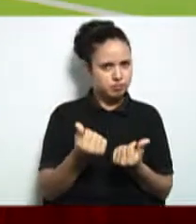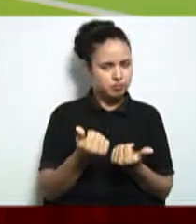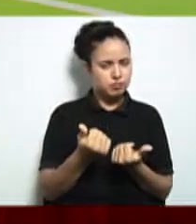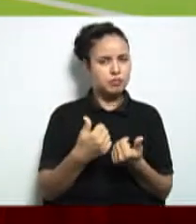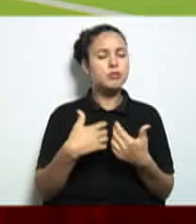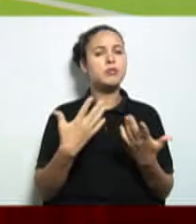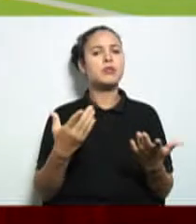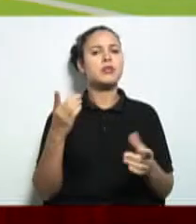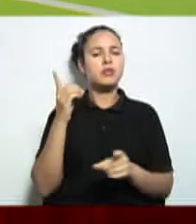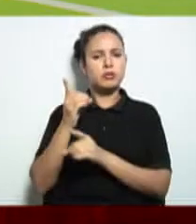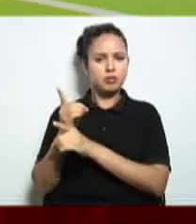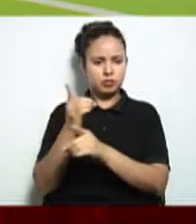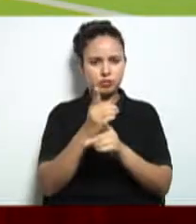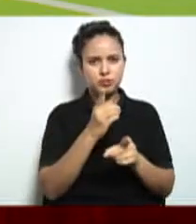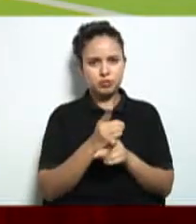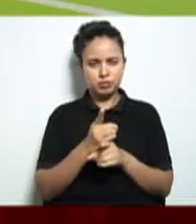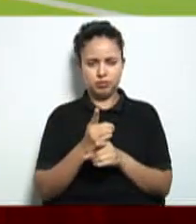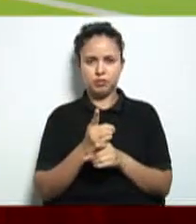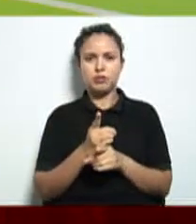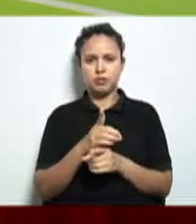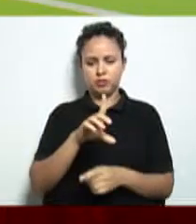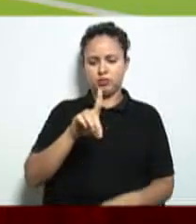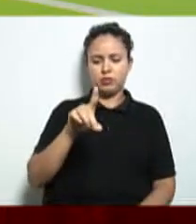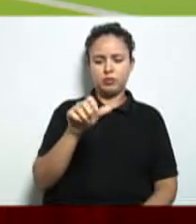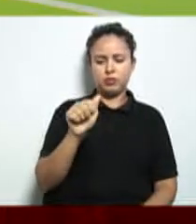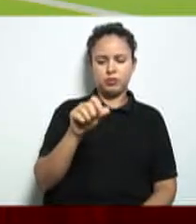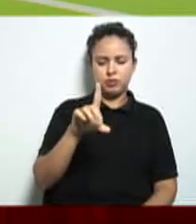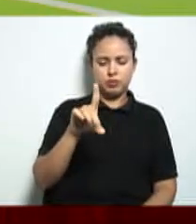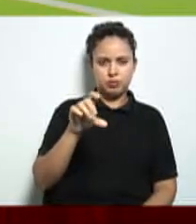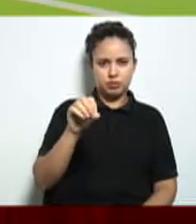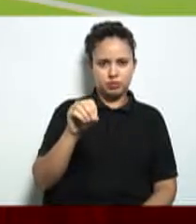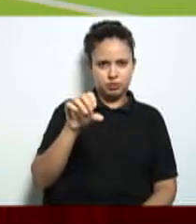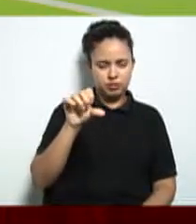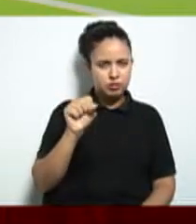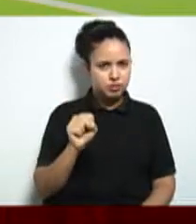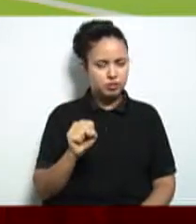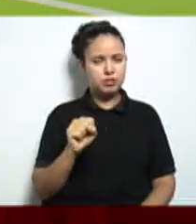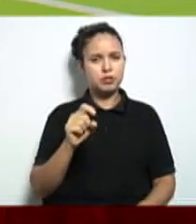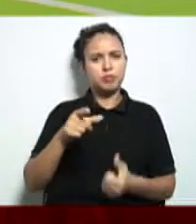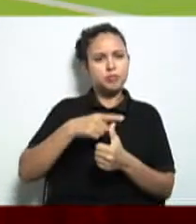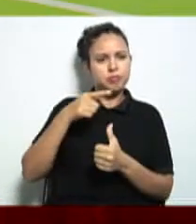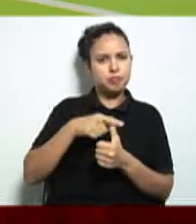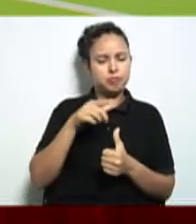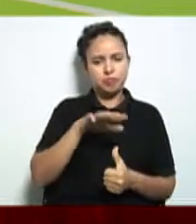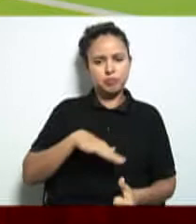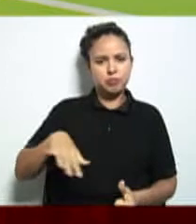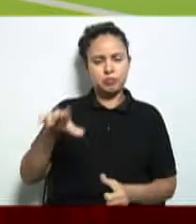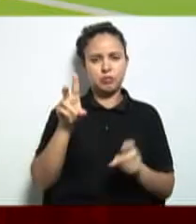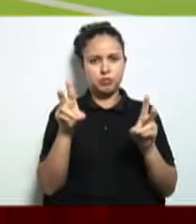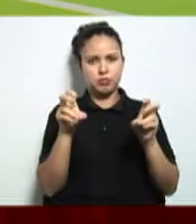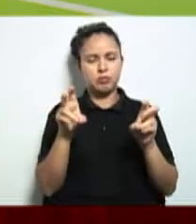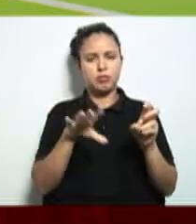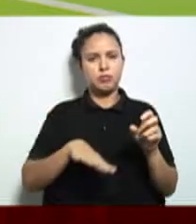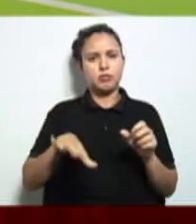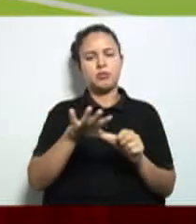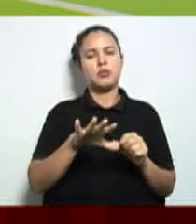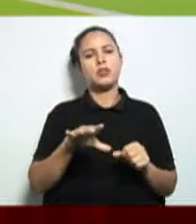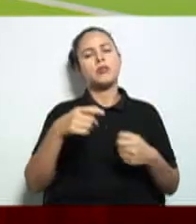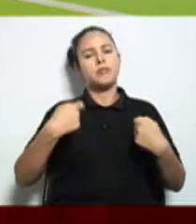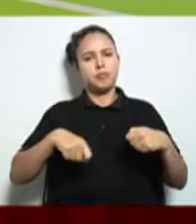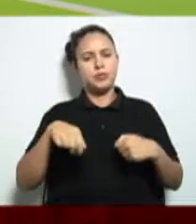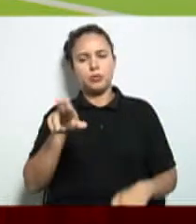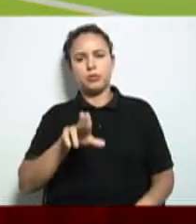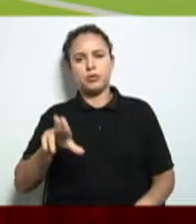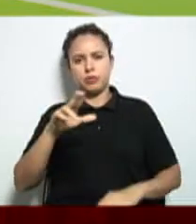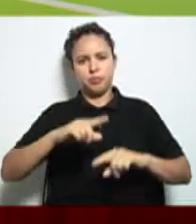para eu descobrir esses dados, que é o primeiro elemento de um assunto, de uma área, eu tenho que usar alguns